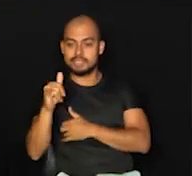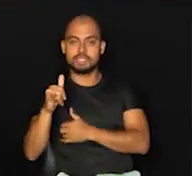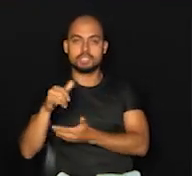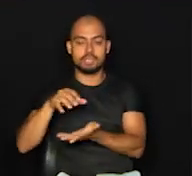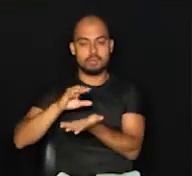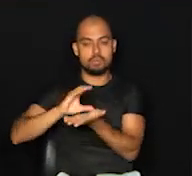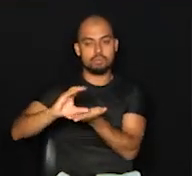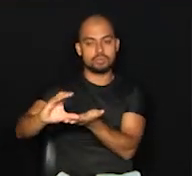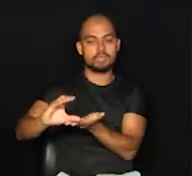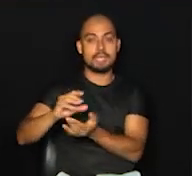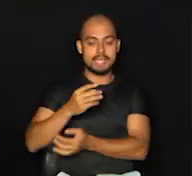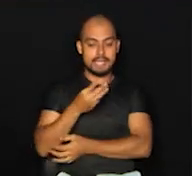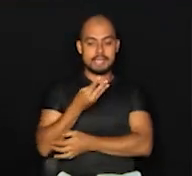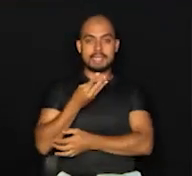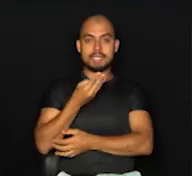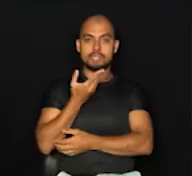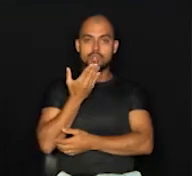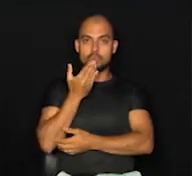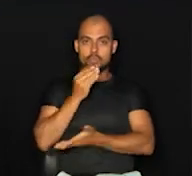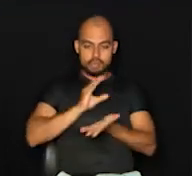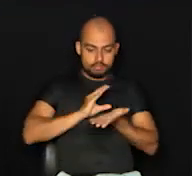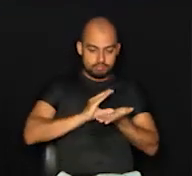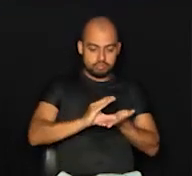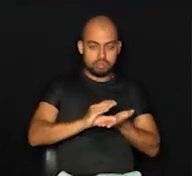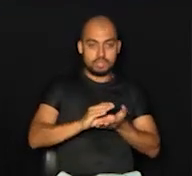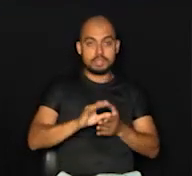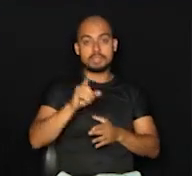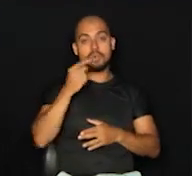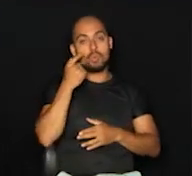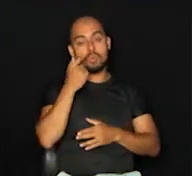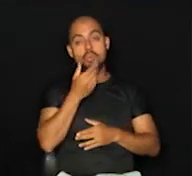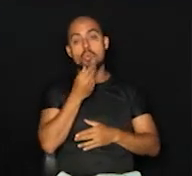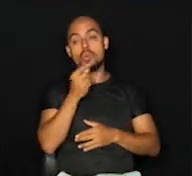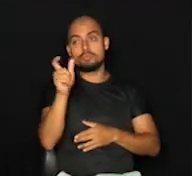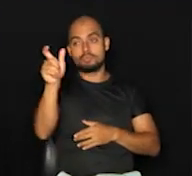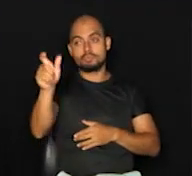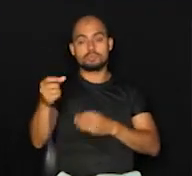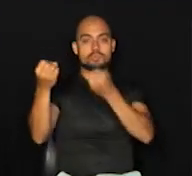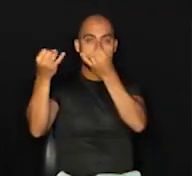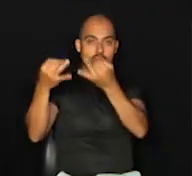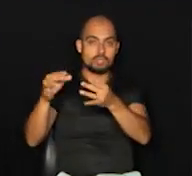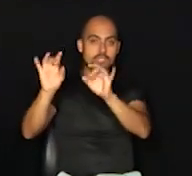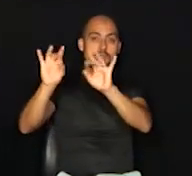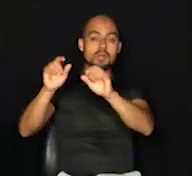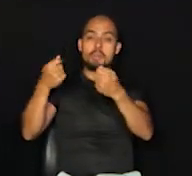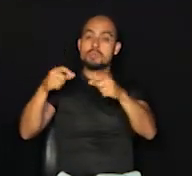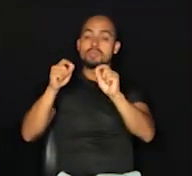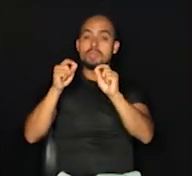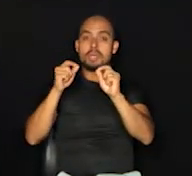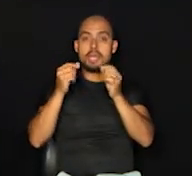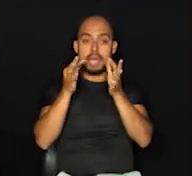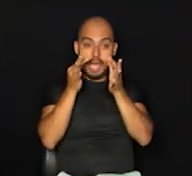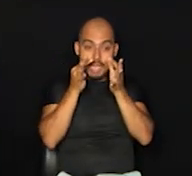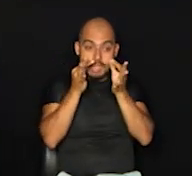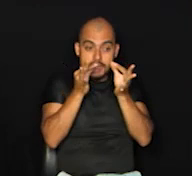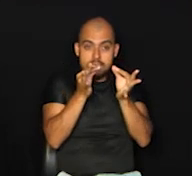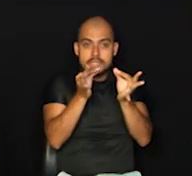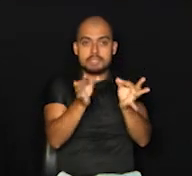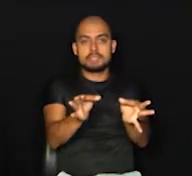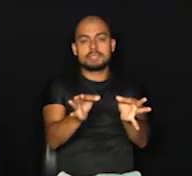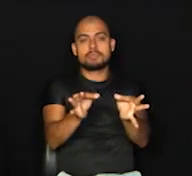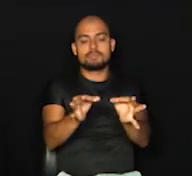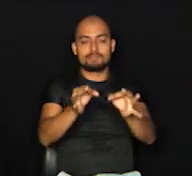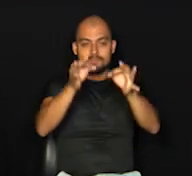3 aos serviços de alimentação. E como o especialista disse, é preciso, Gabriel, ter esse olhar justamente para